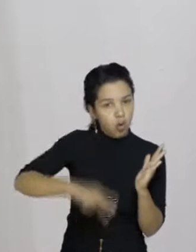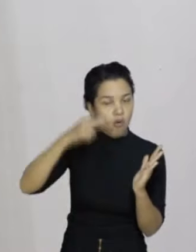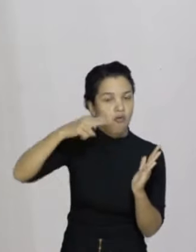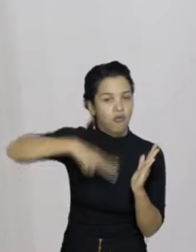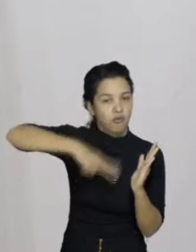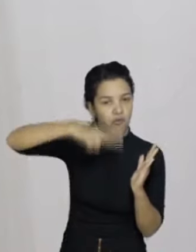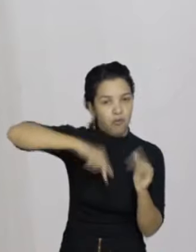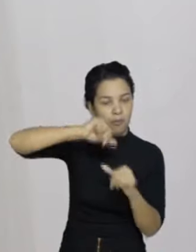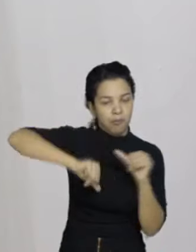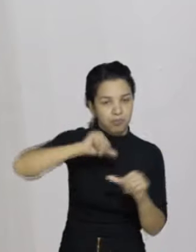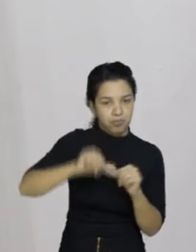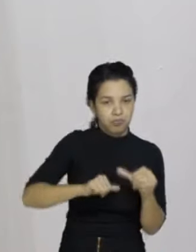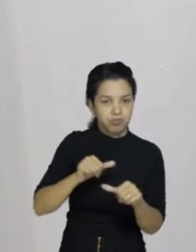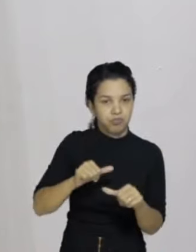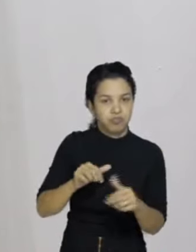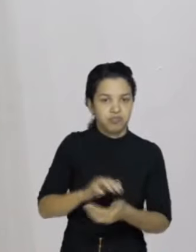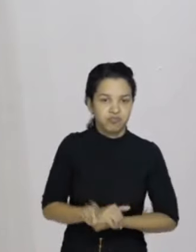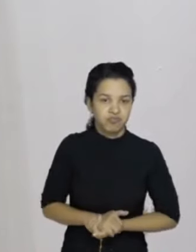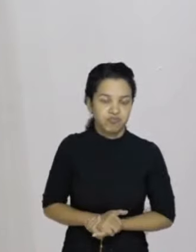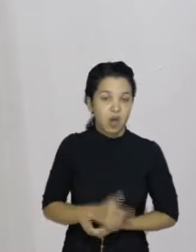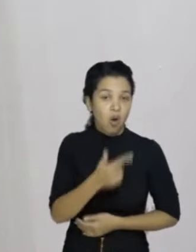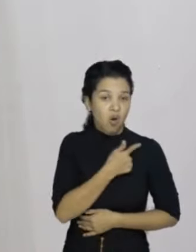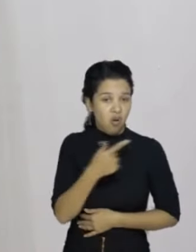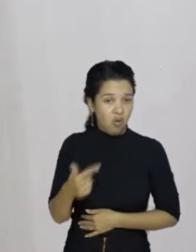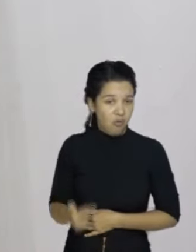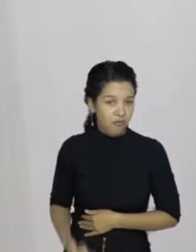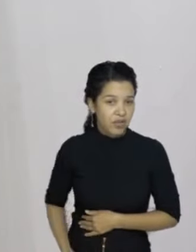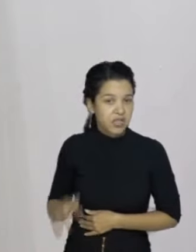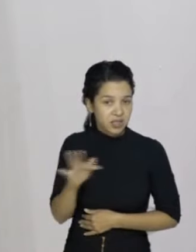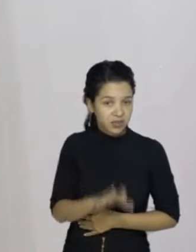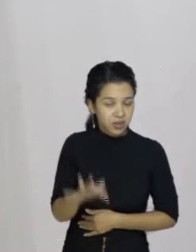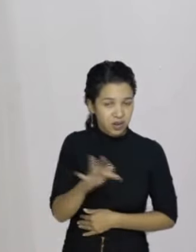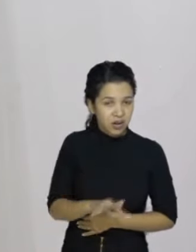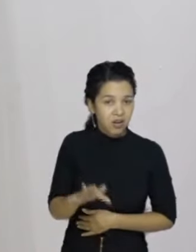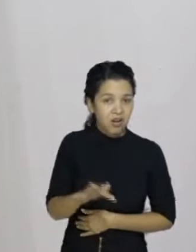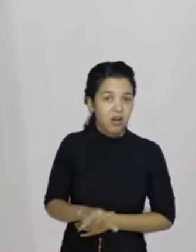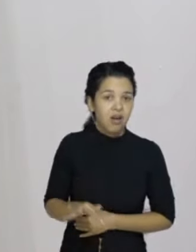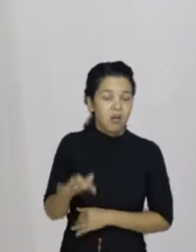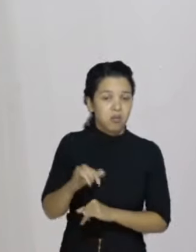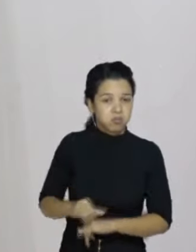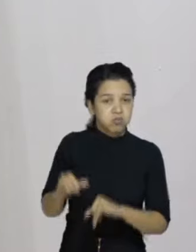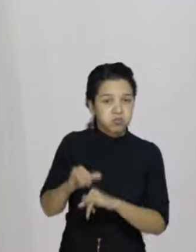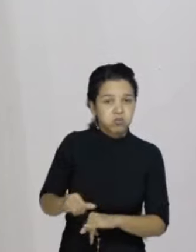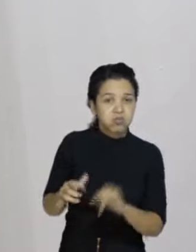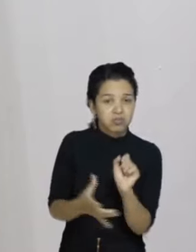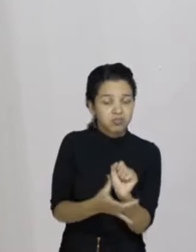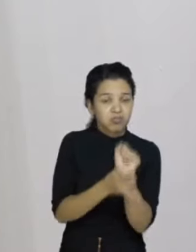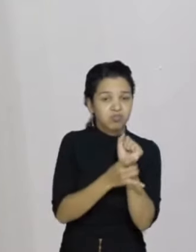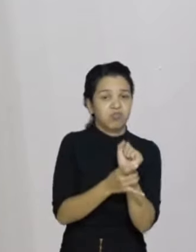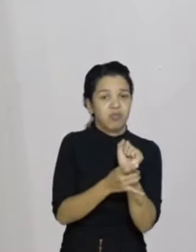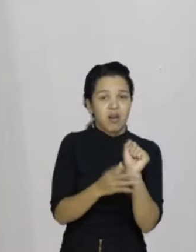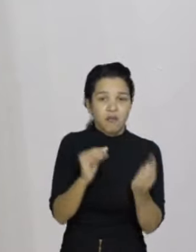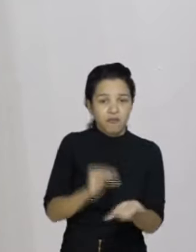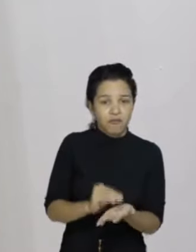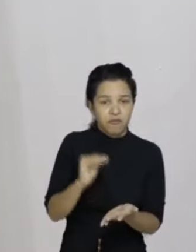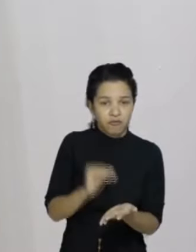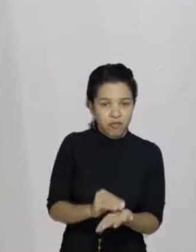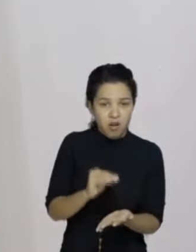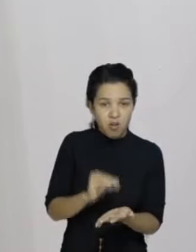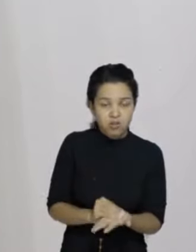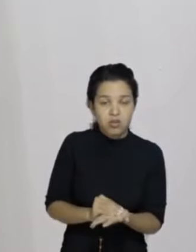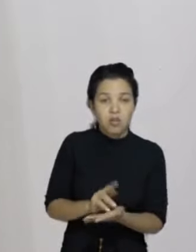no campo o governo federal provoca uma onda de insegurança liderando liderado nacionalmente